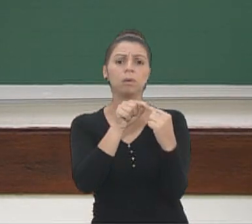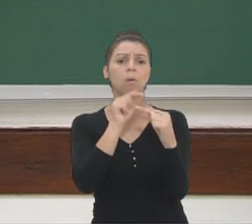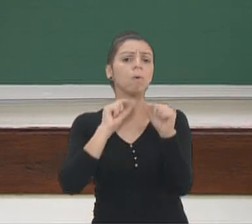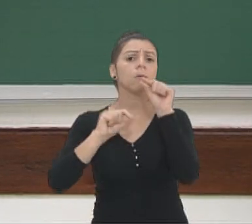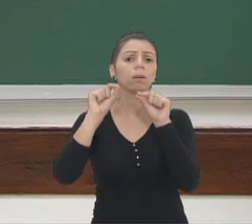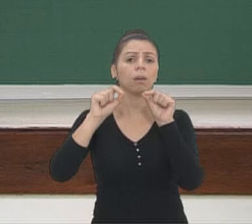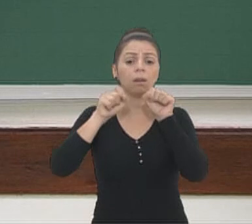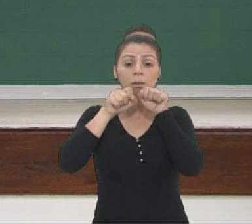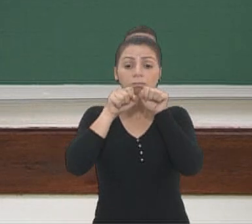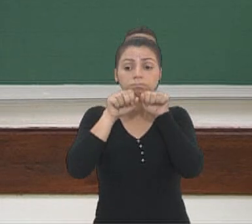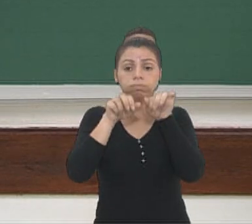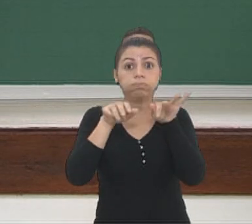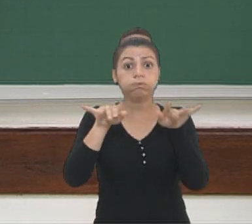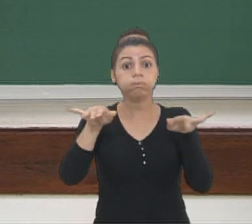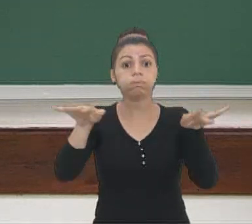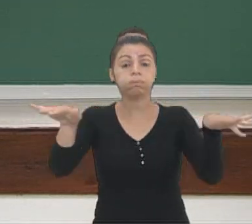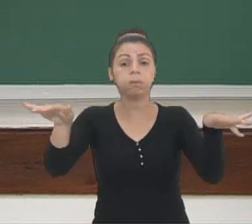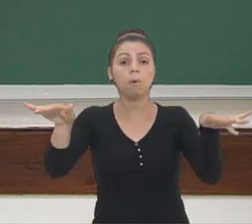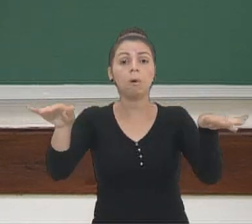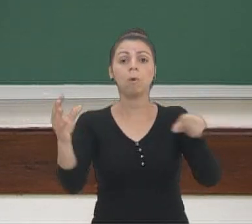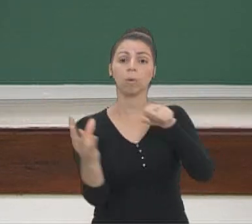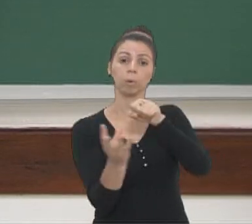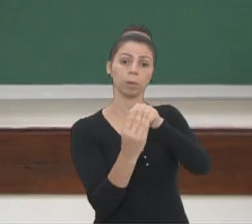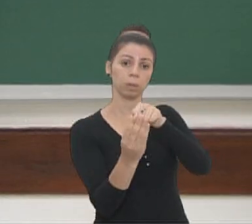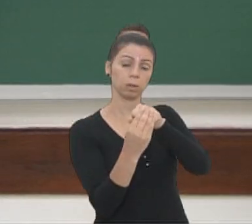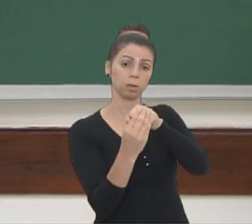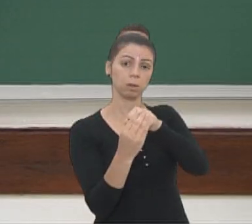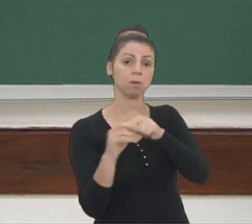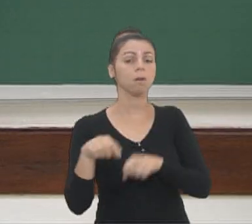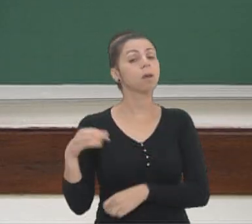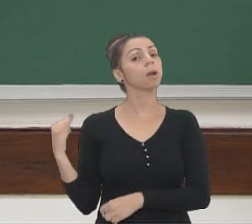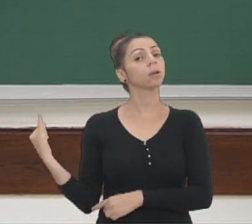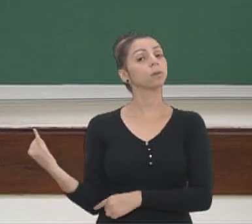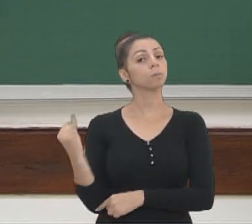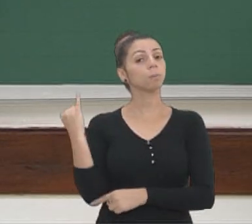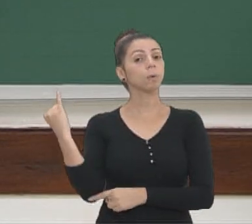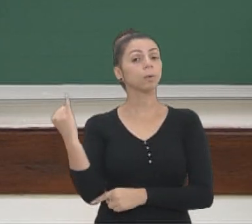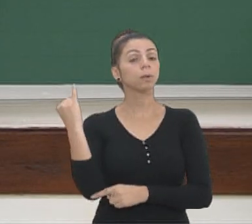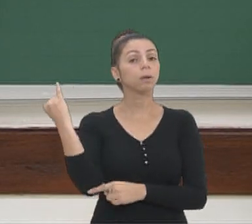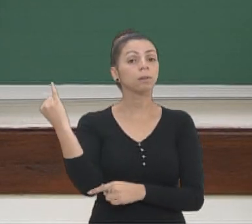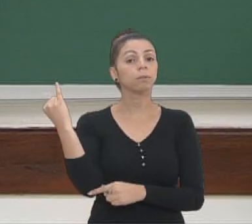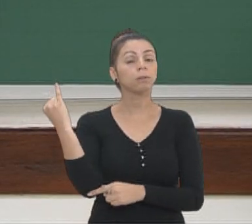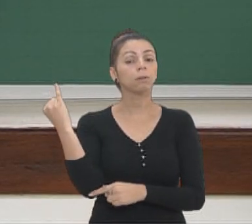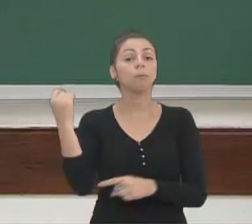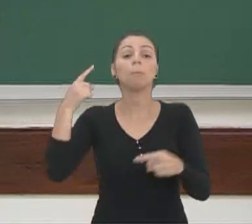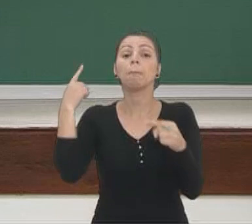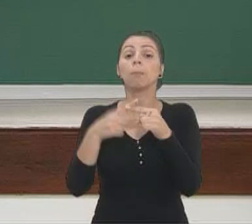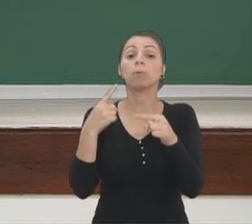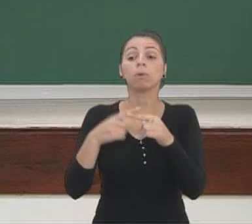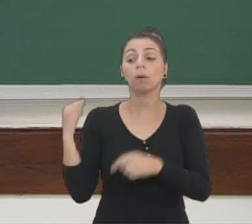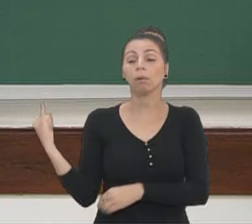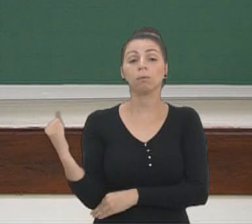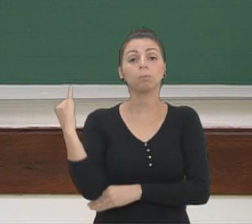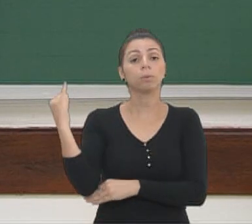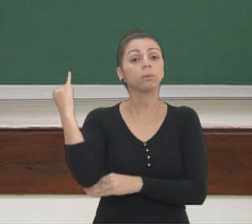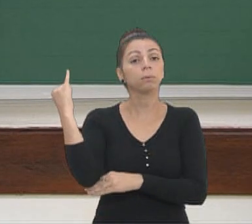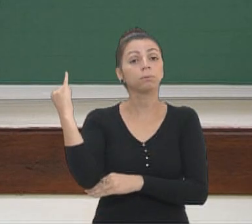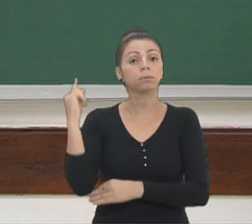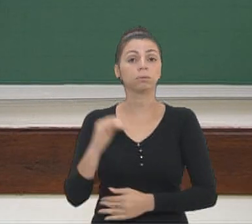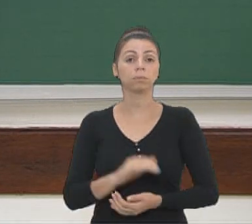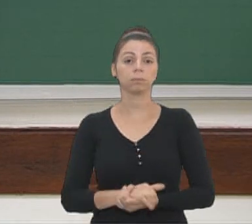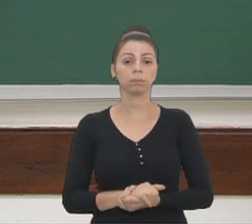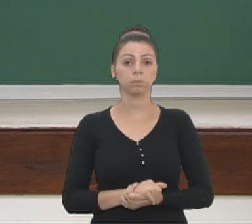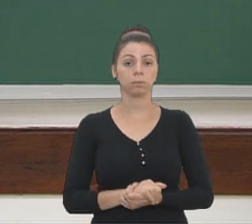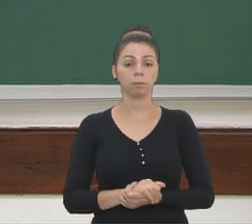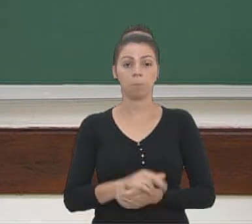de apresentar, de divulgar? É importante democraticamente e por quê? Né?